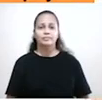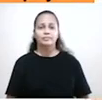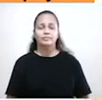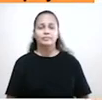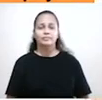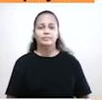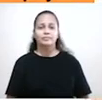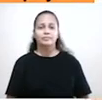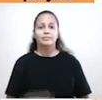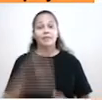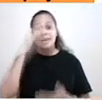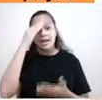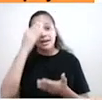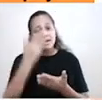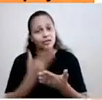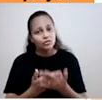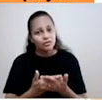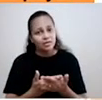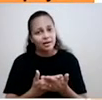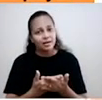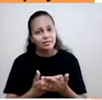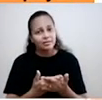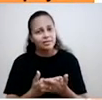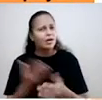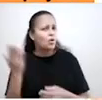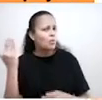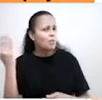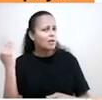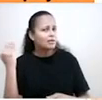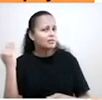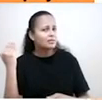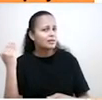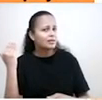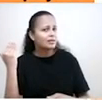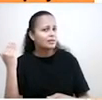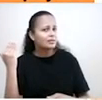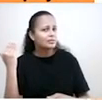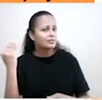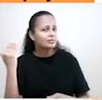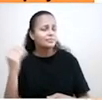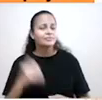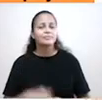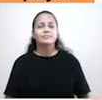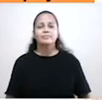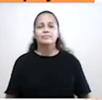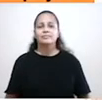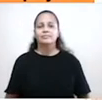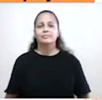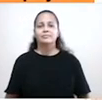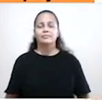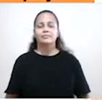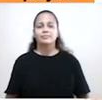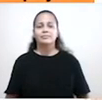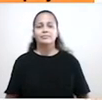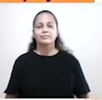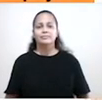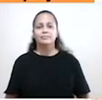Ou então believe, acreditar. O passado e o particípio, believed.